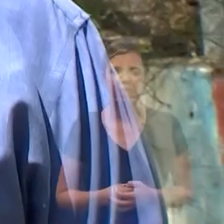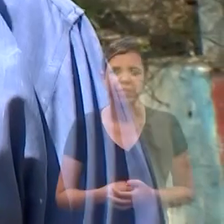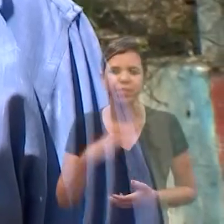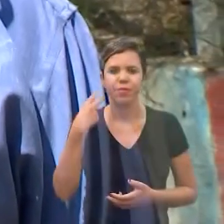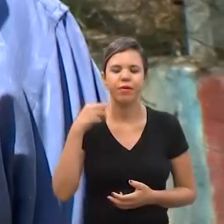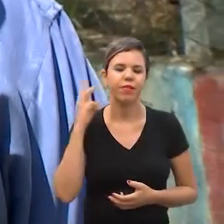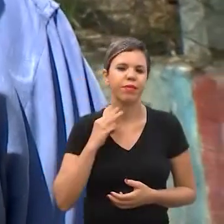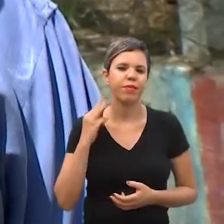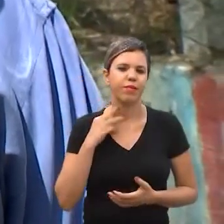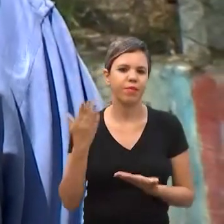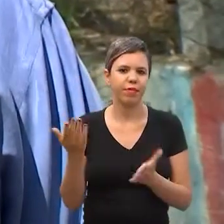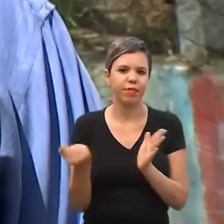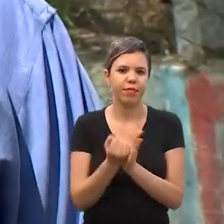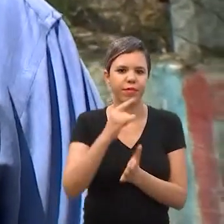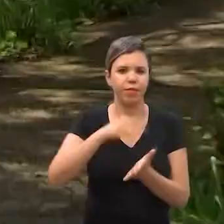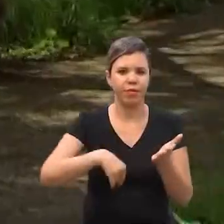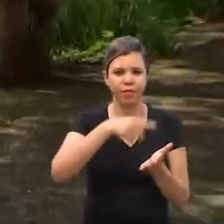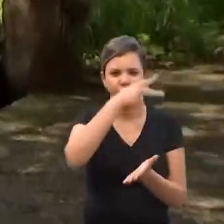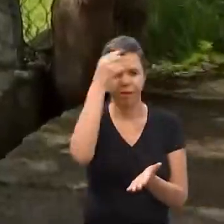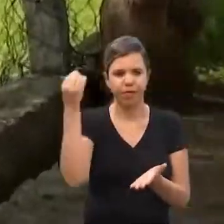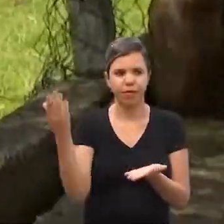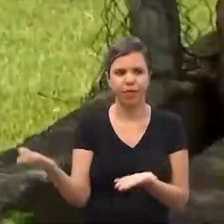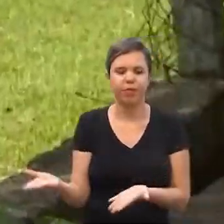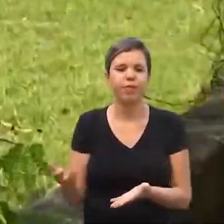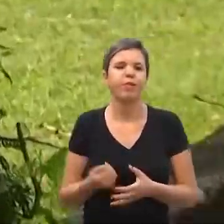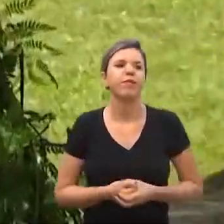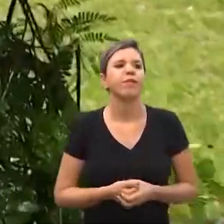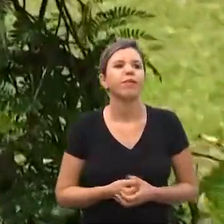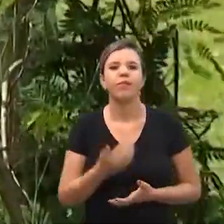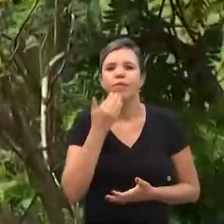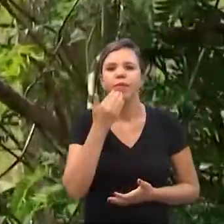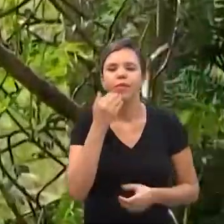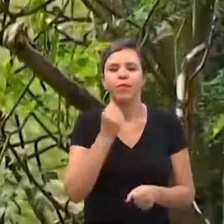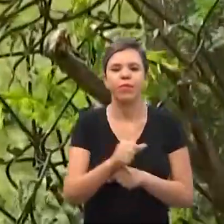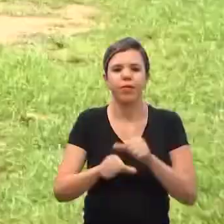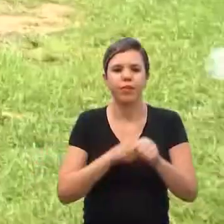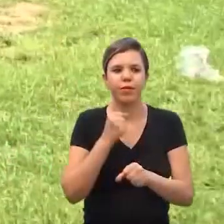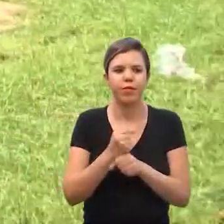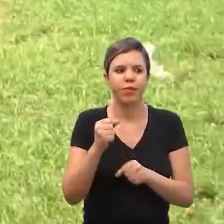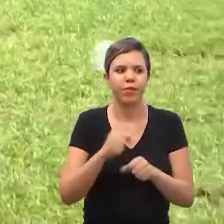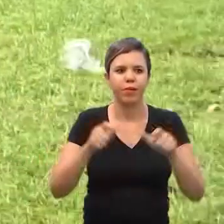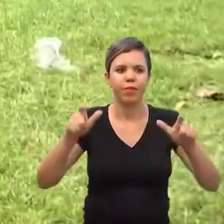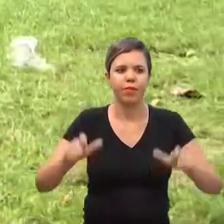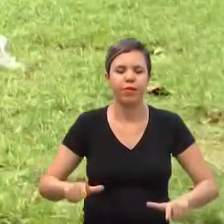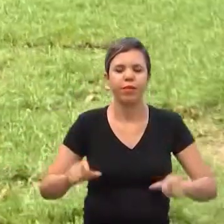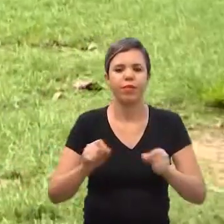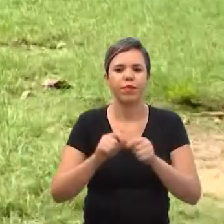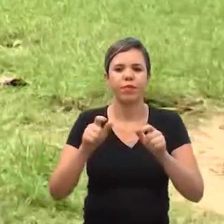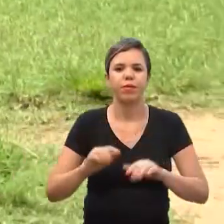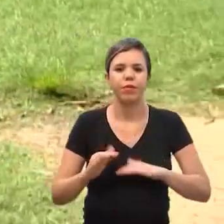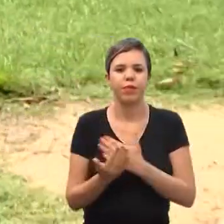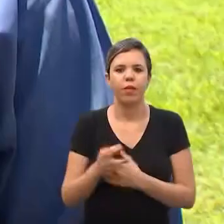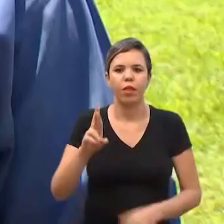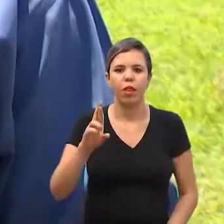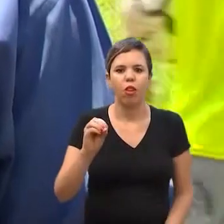O vereador Cecílio Santos protocolou um ofício na prefeitura que pede a revitalização da área de lazer que fica no